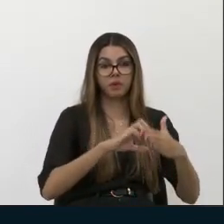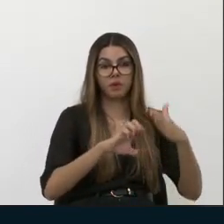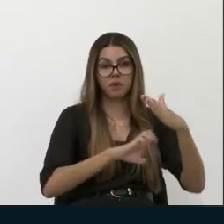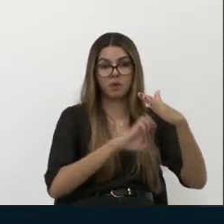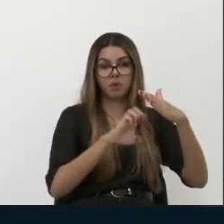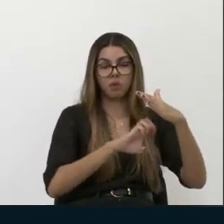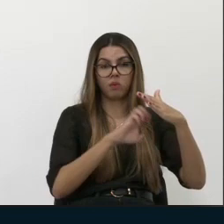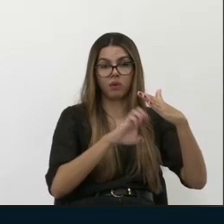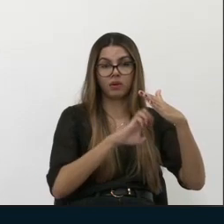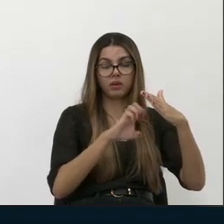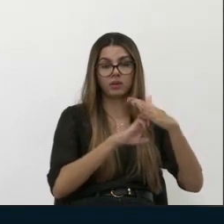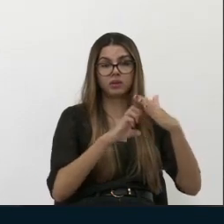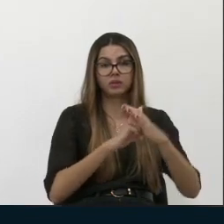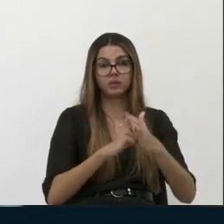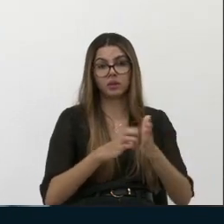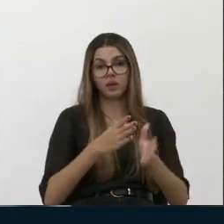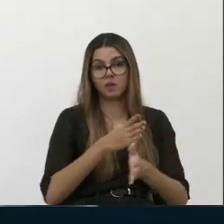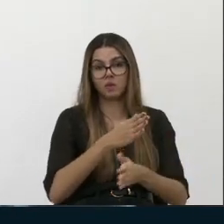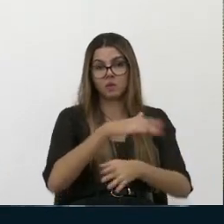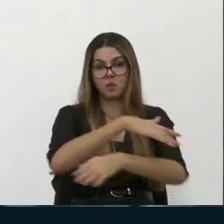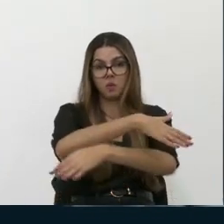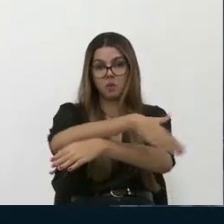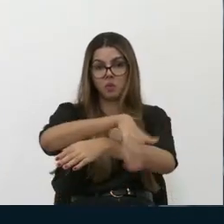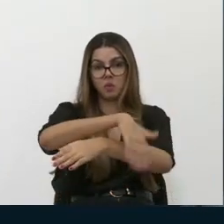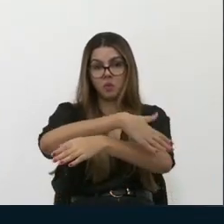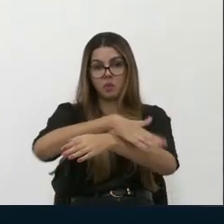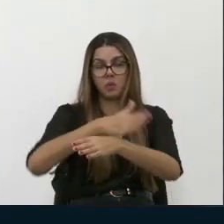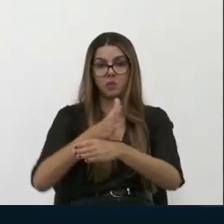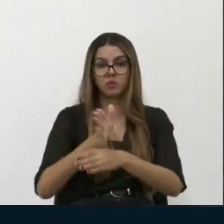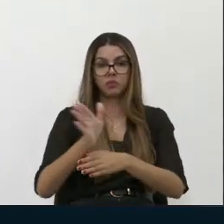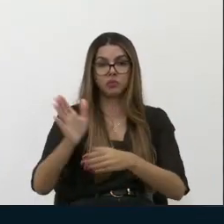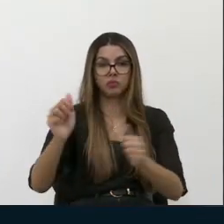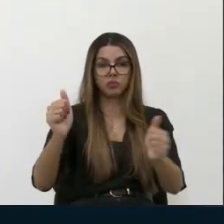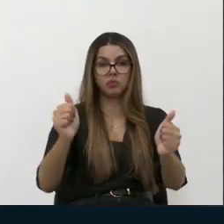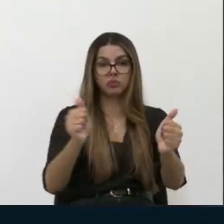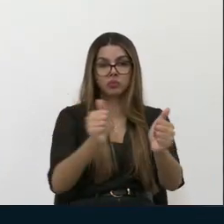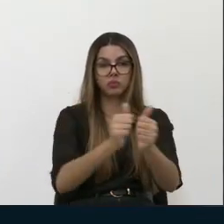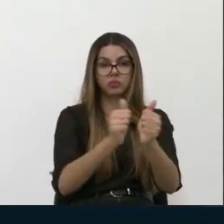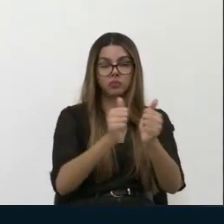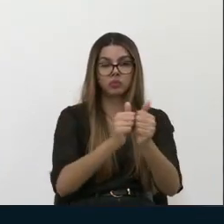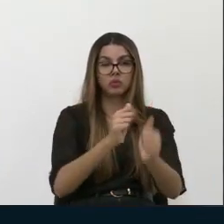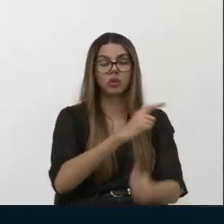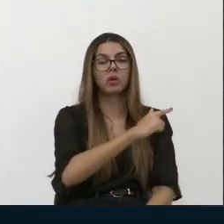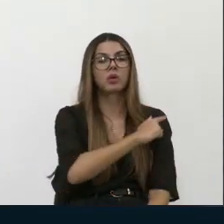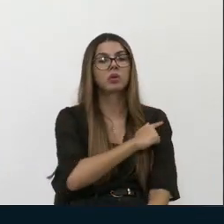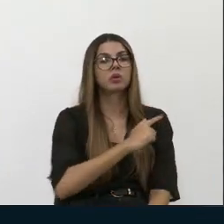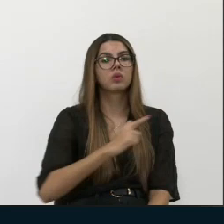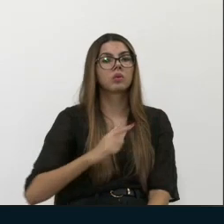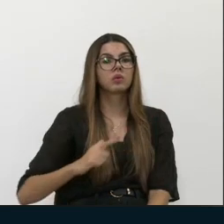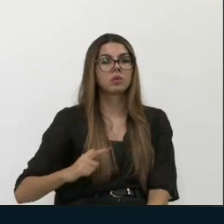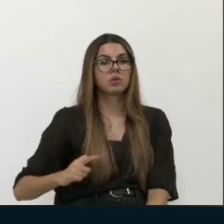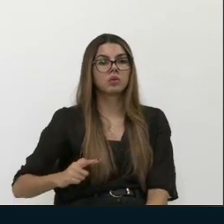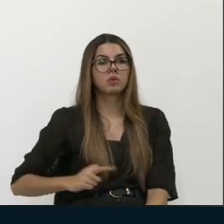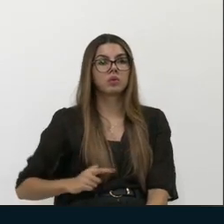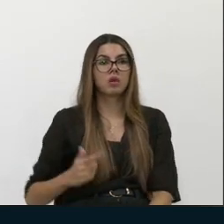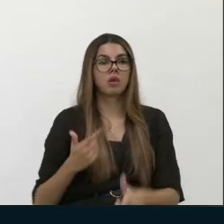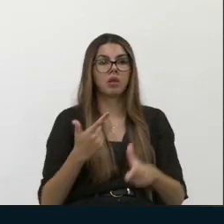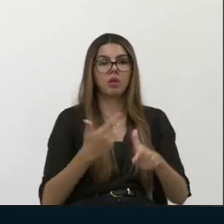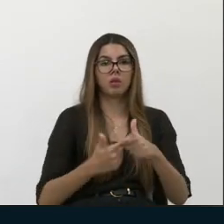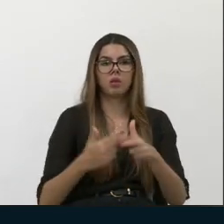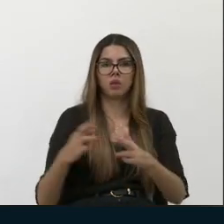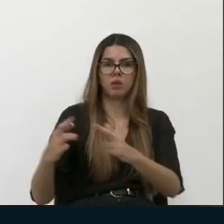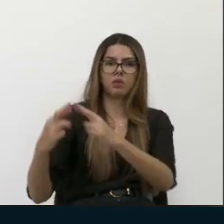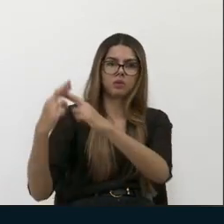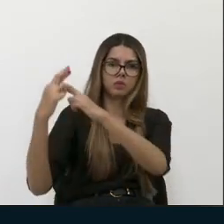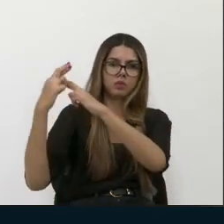fazer uma alça que ligaria diretamente com a JK. E o governo, esse atual governo, que não tem compromisso com a